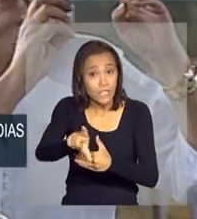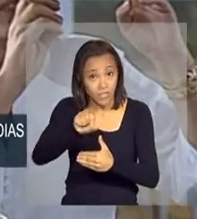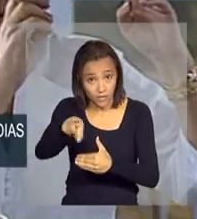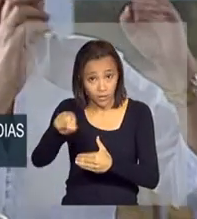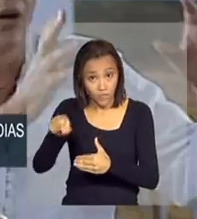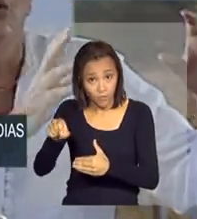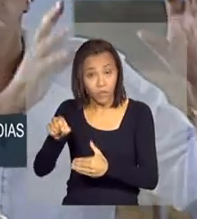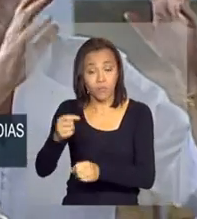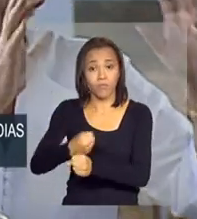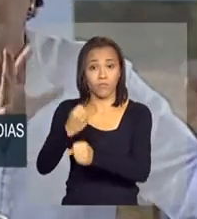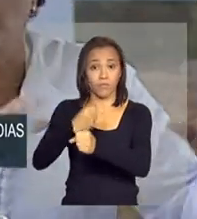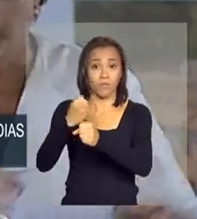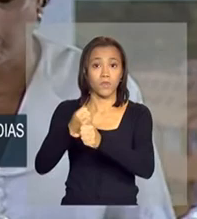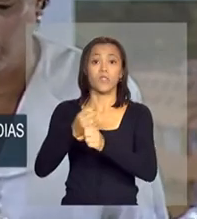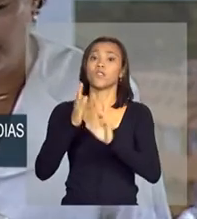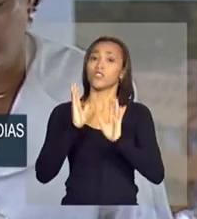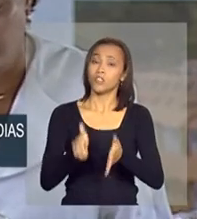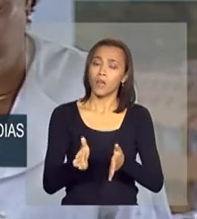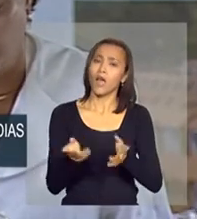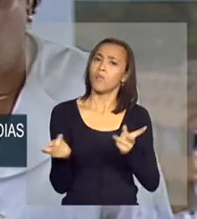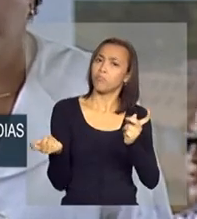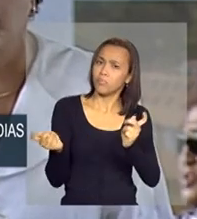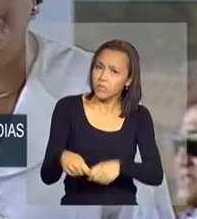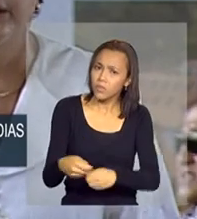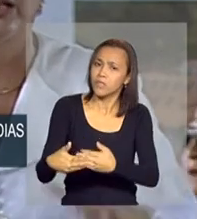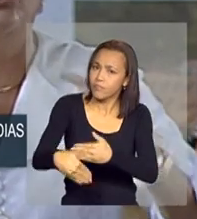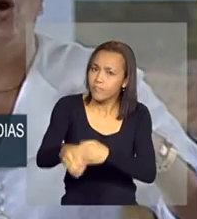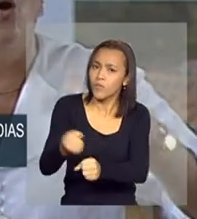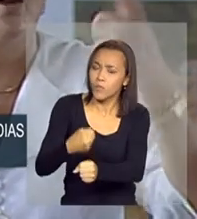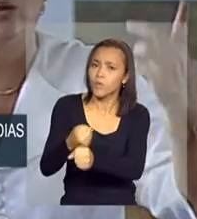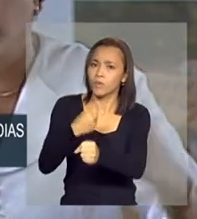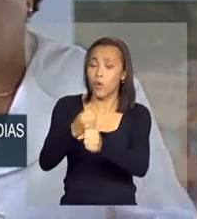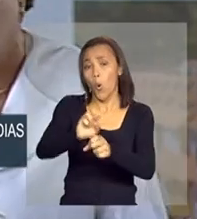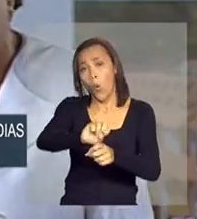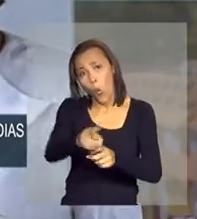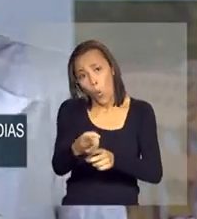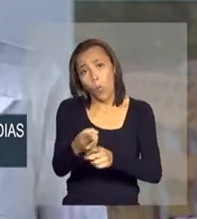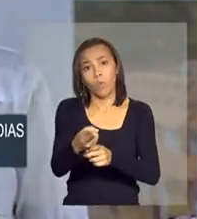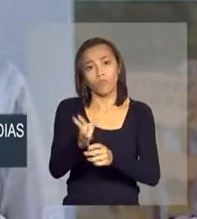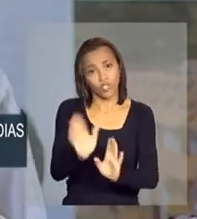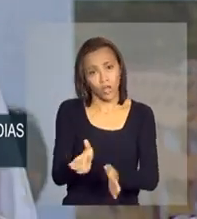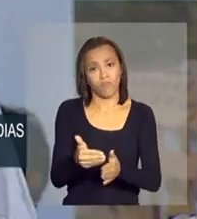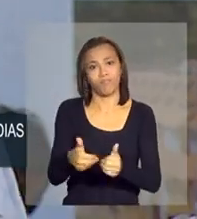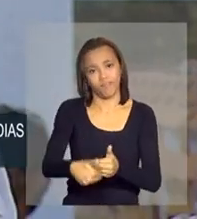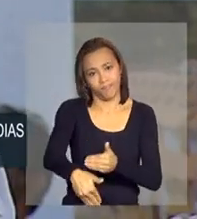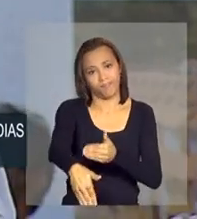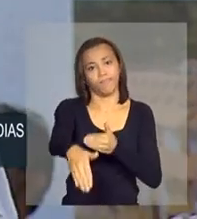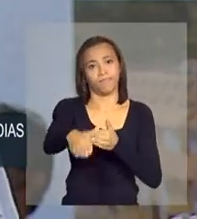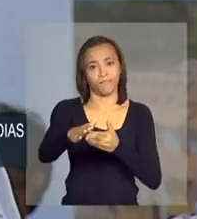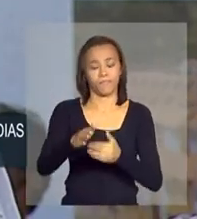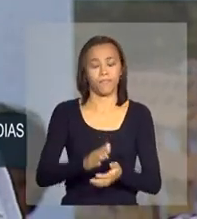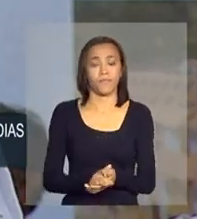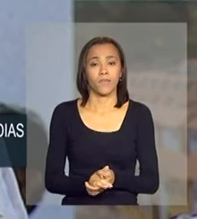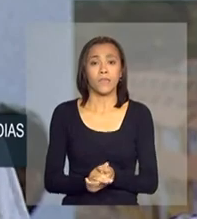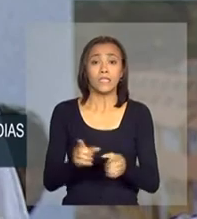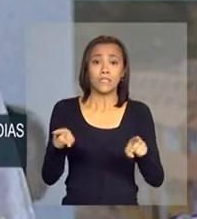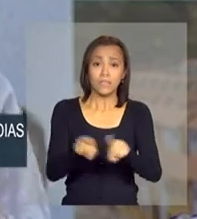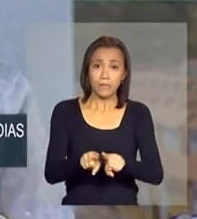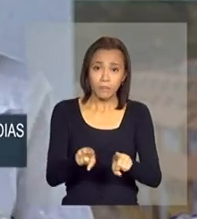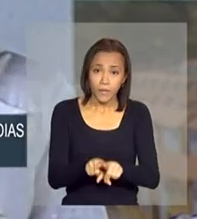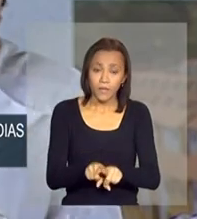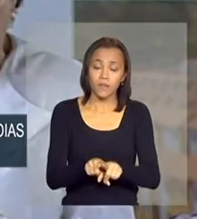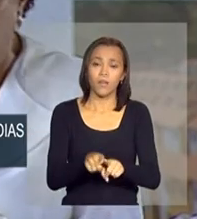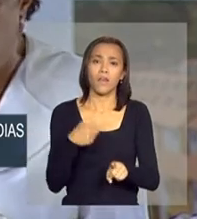selecionadas estão em condições de serem construídas ou em construção já E além disso